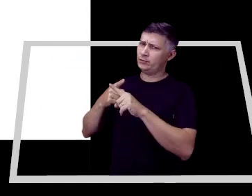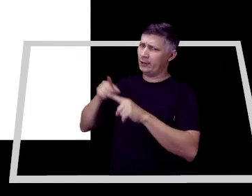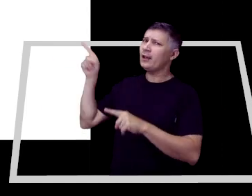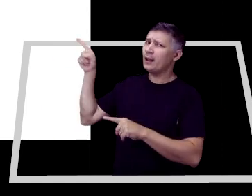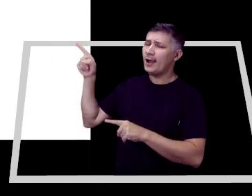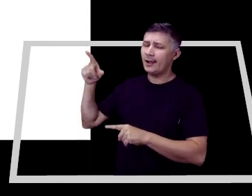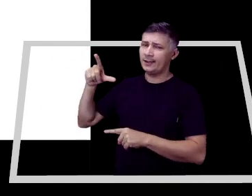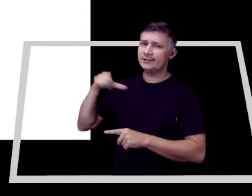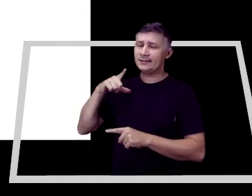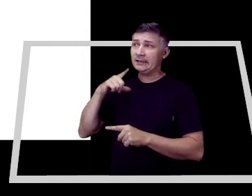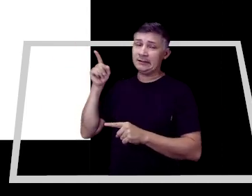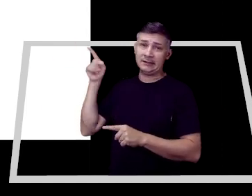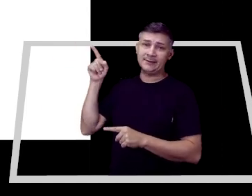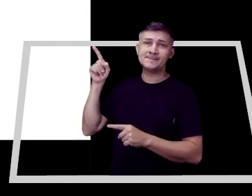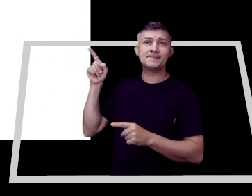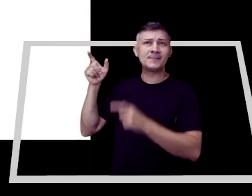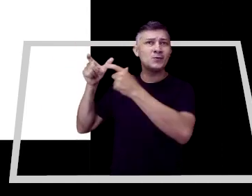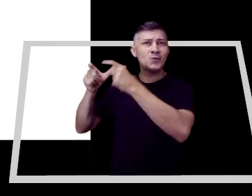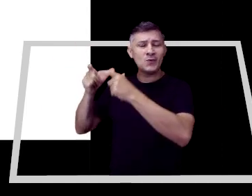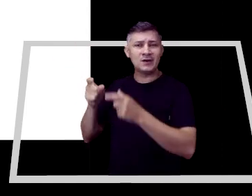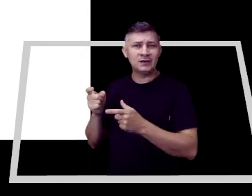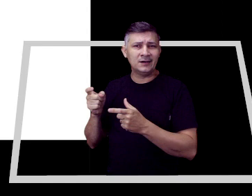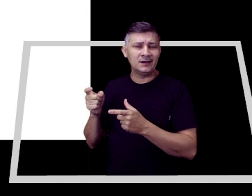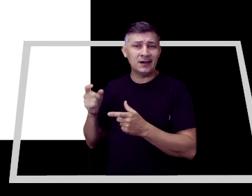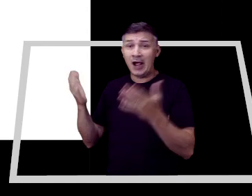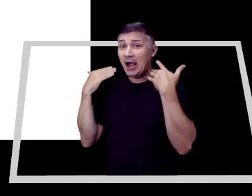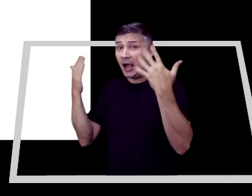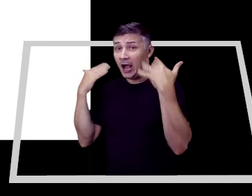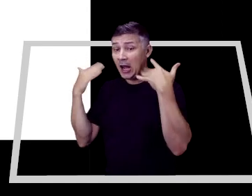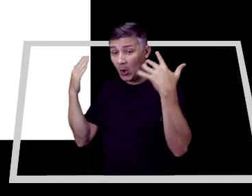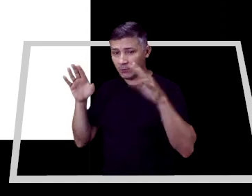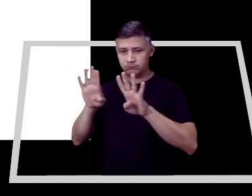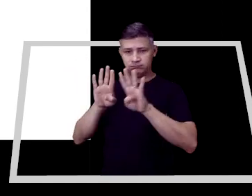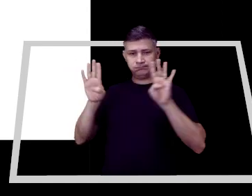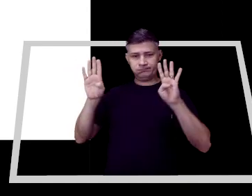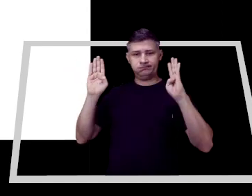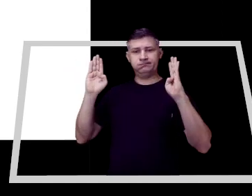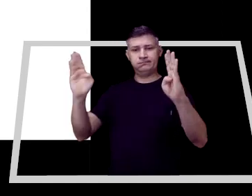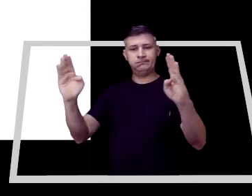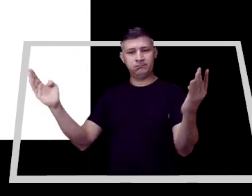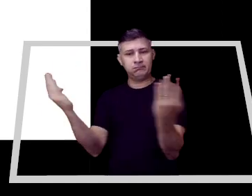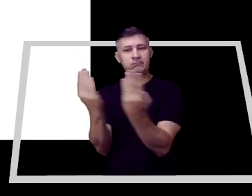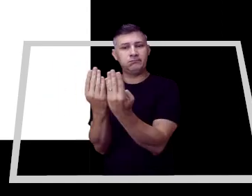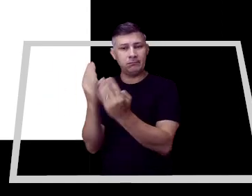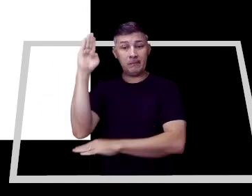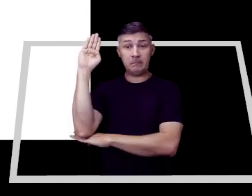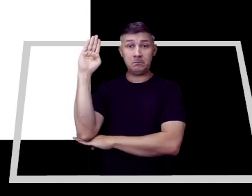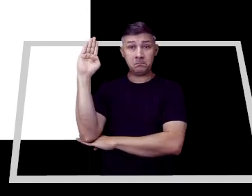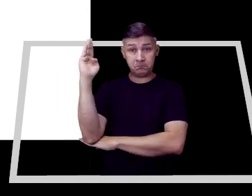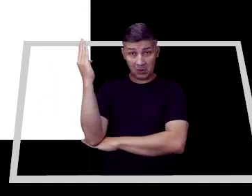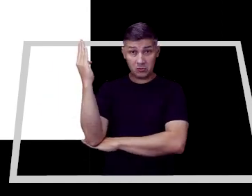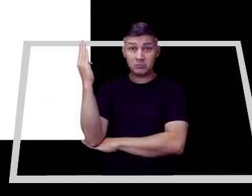da situação climática desse lugar, e era envolvido por essa estrutura